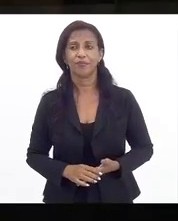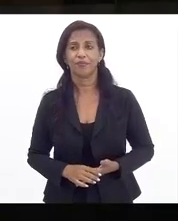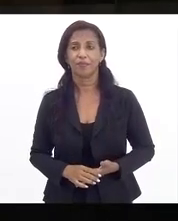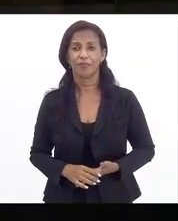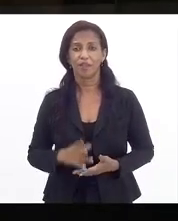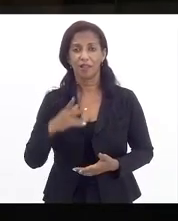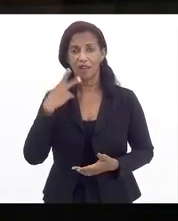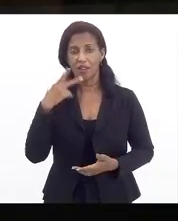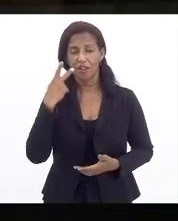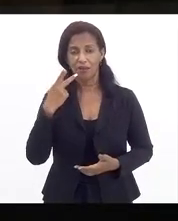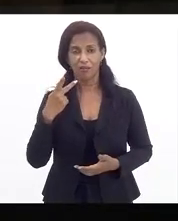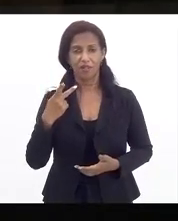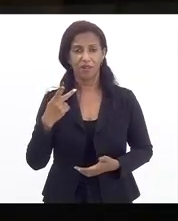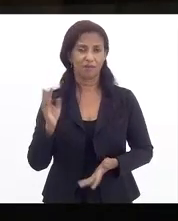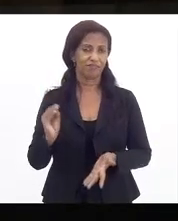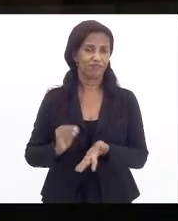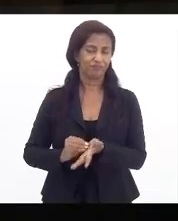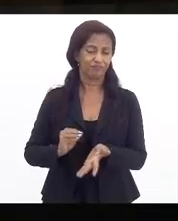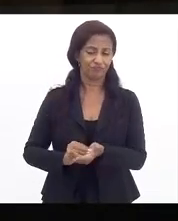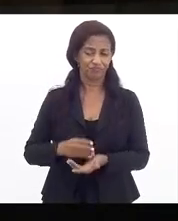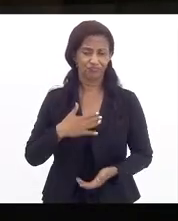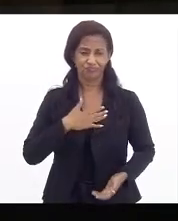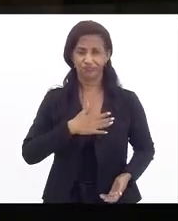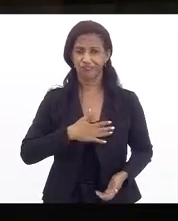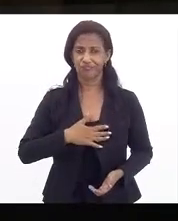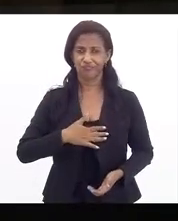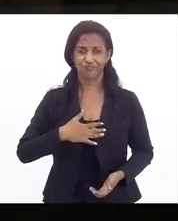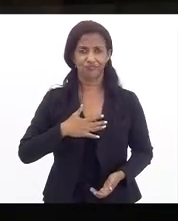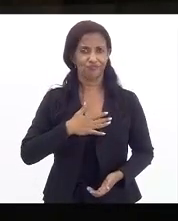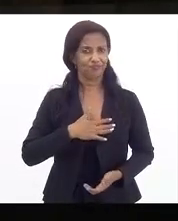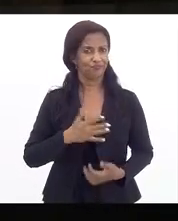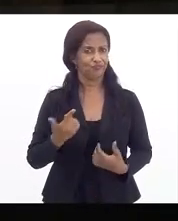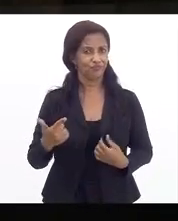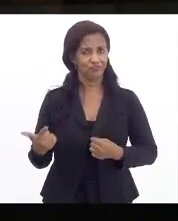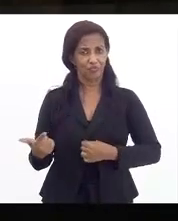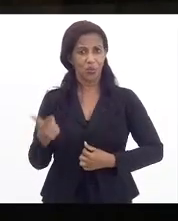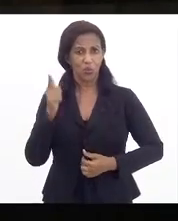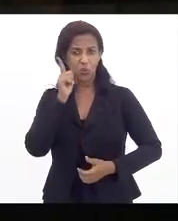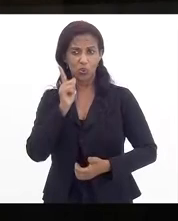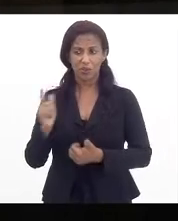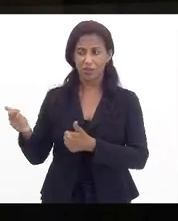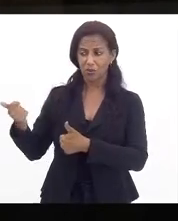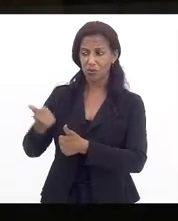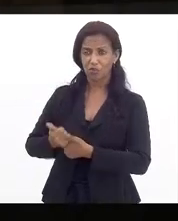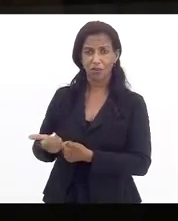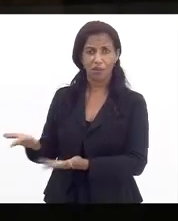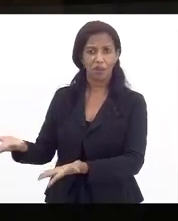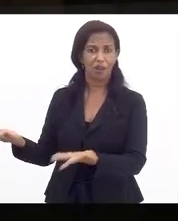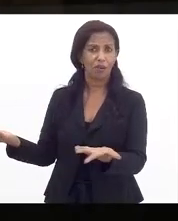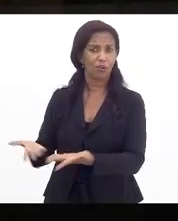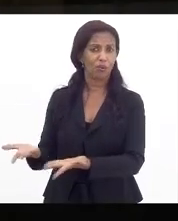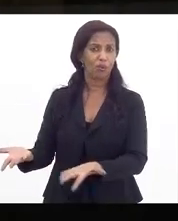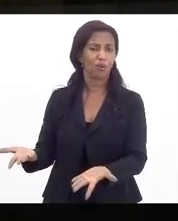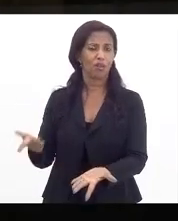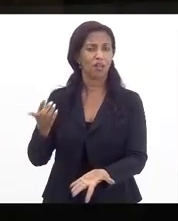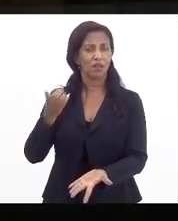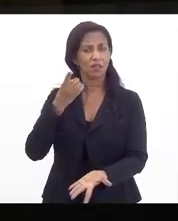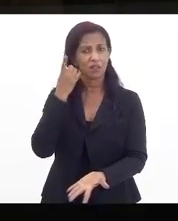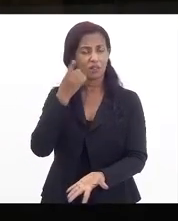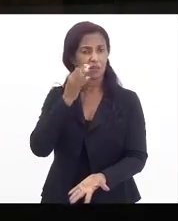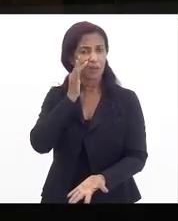falando da nossa insatisfação né eu consegui o substitutivo agora com o deputado